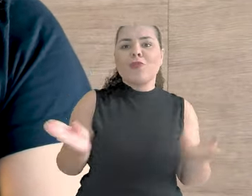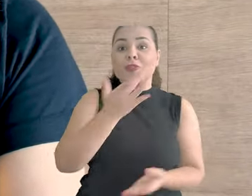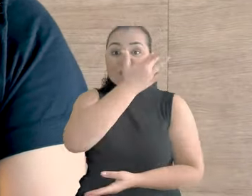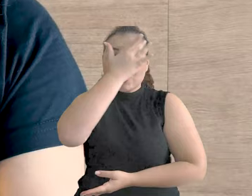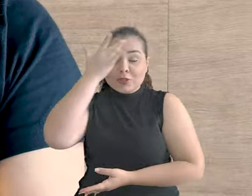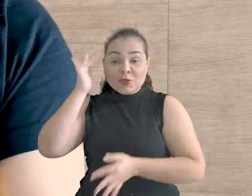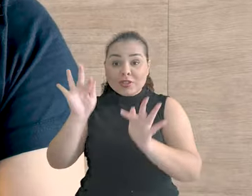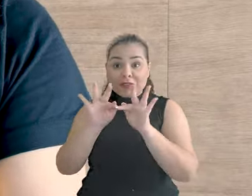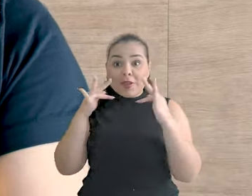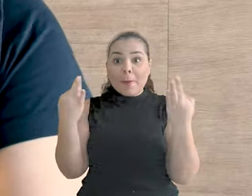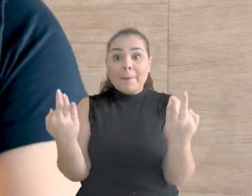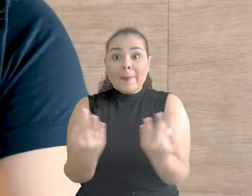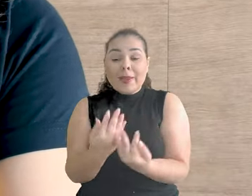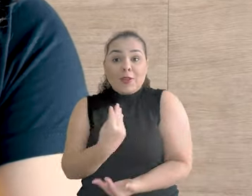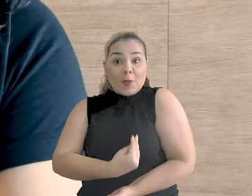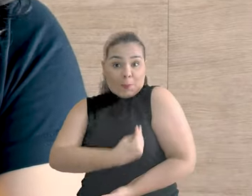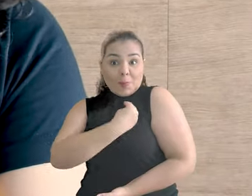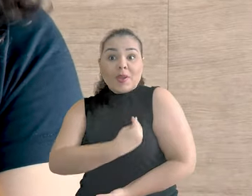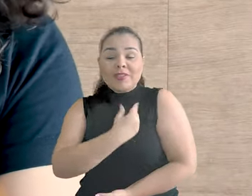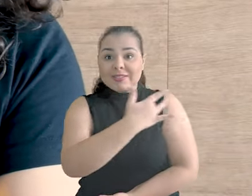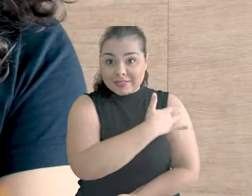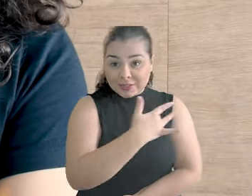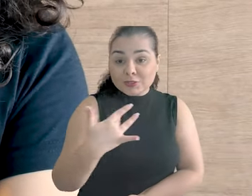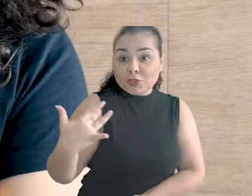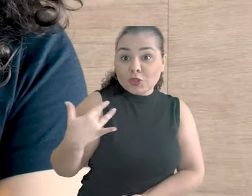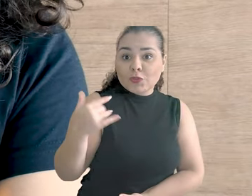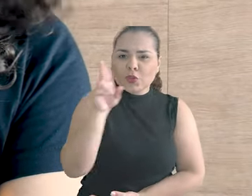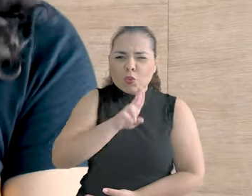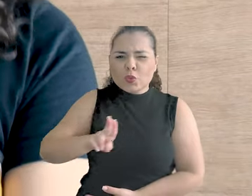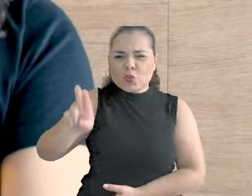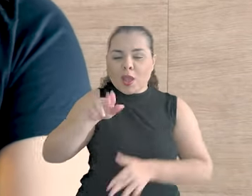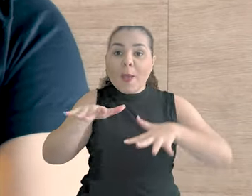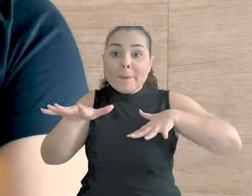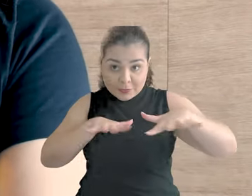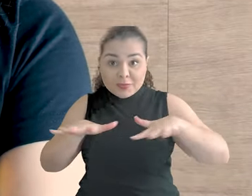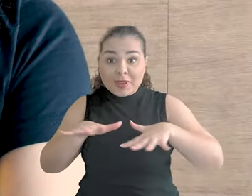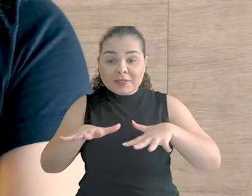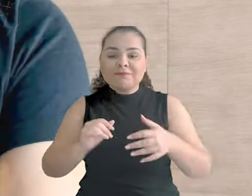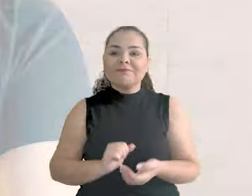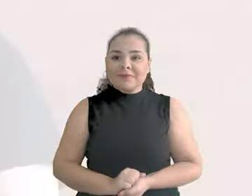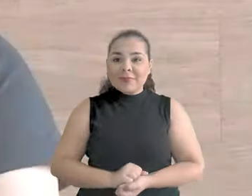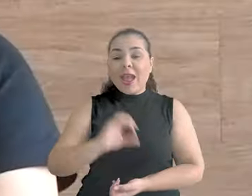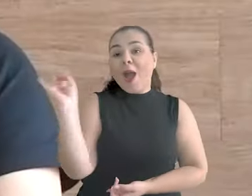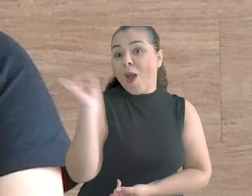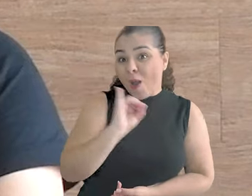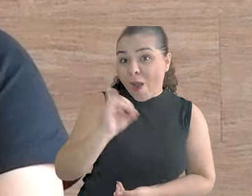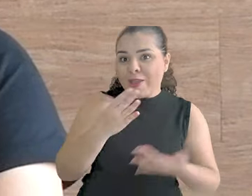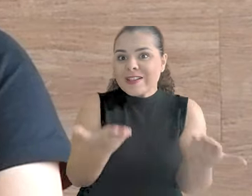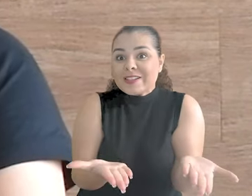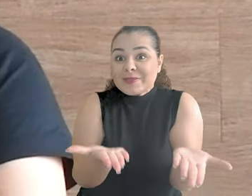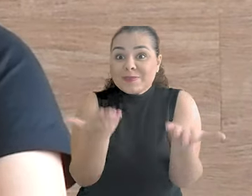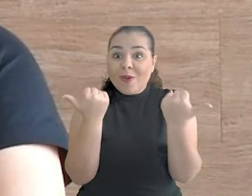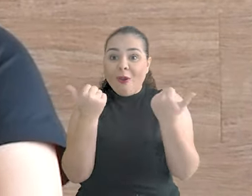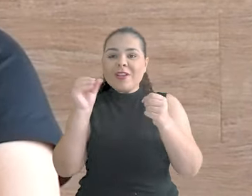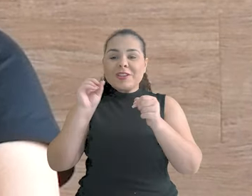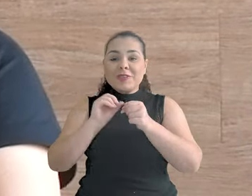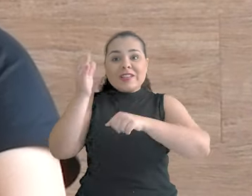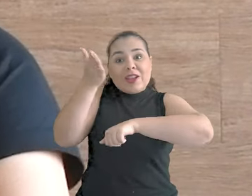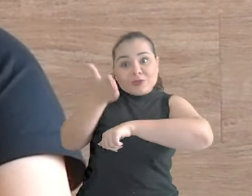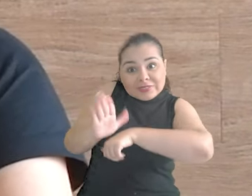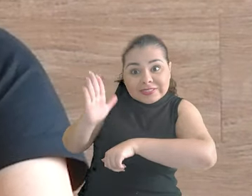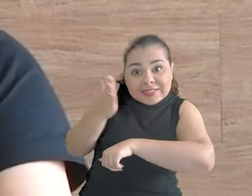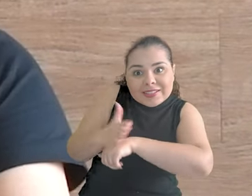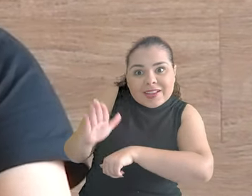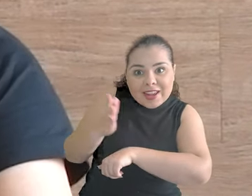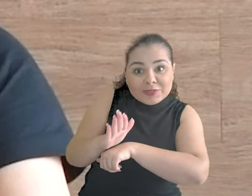e suas famílias para uma vida mais saudável através do movimento ou e bora para